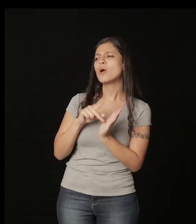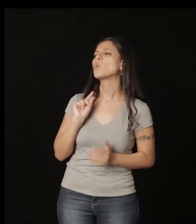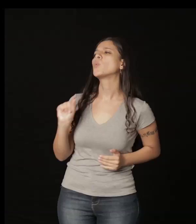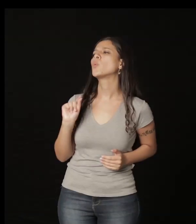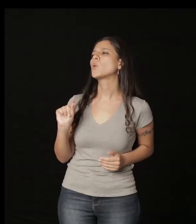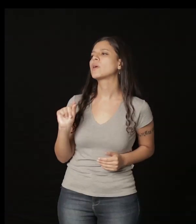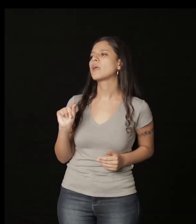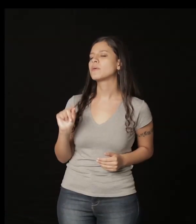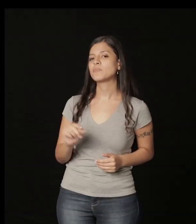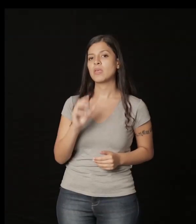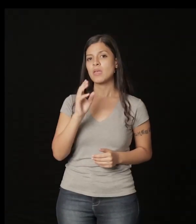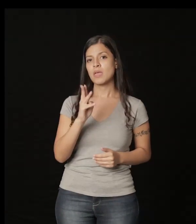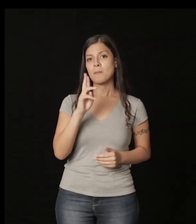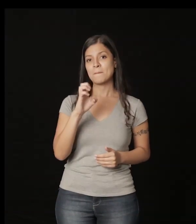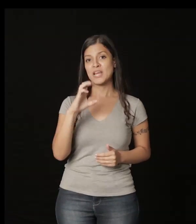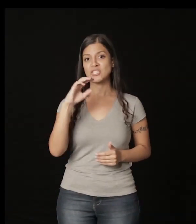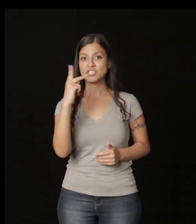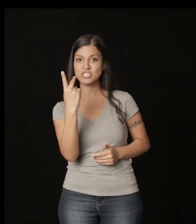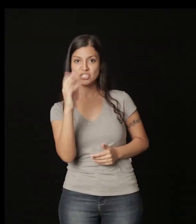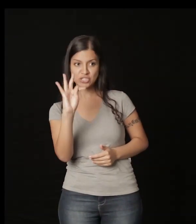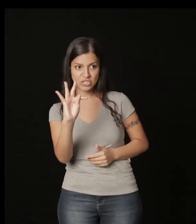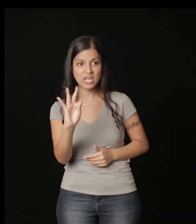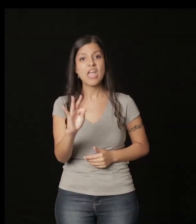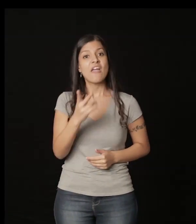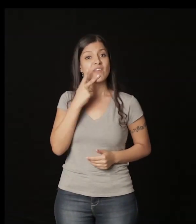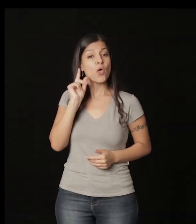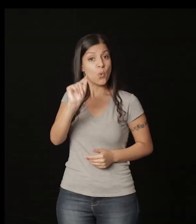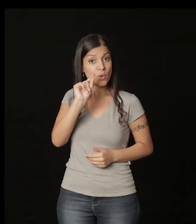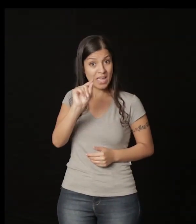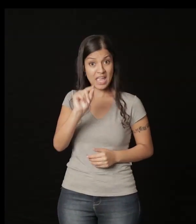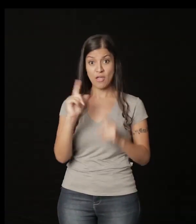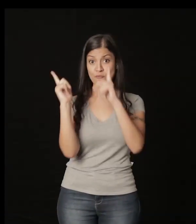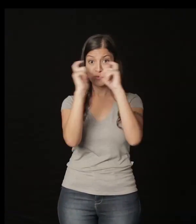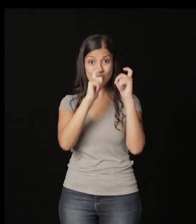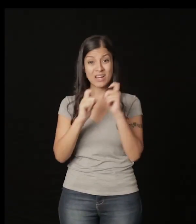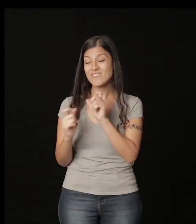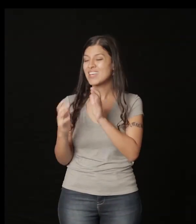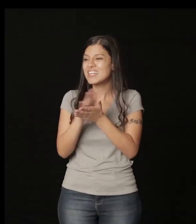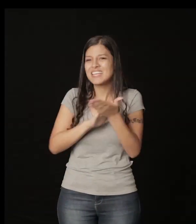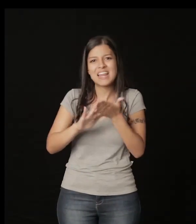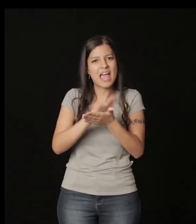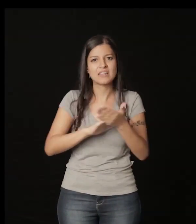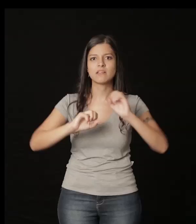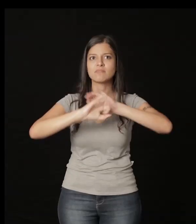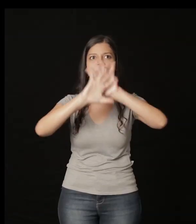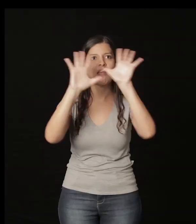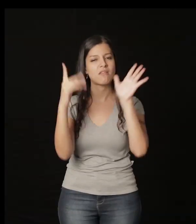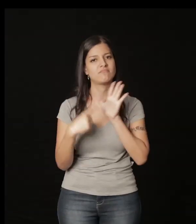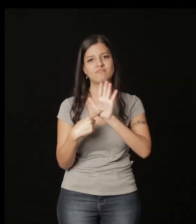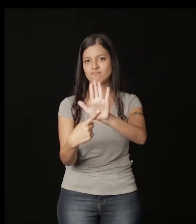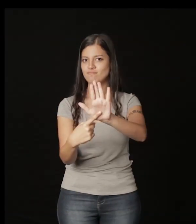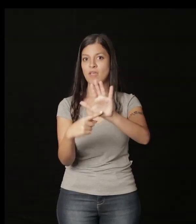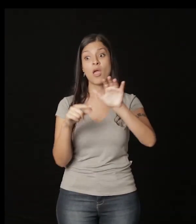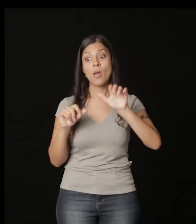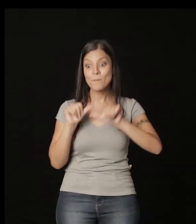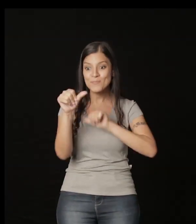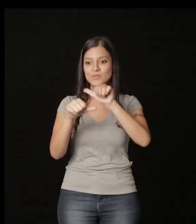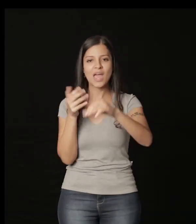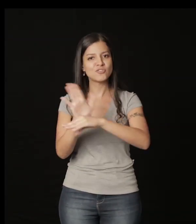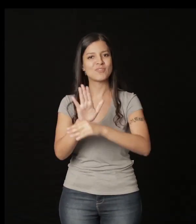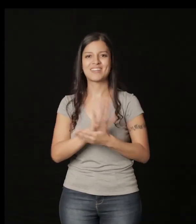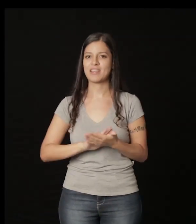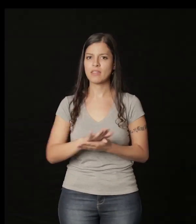verdade na fotografia? Bertolt Brecht disse que a fotografia em nada ajuda a esclarecer fatos do mundo e